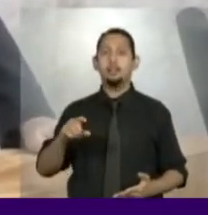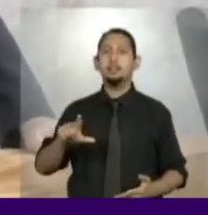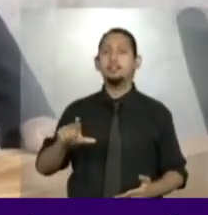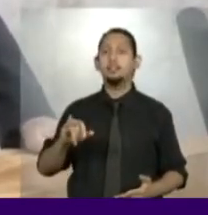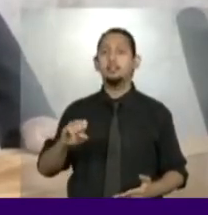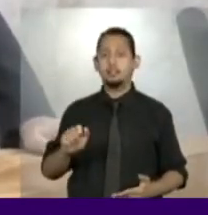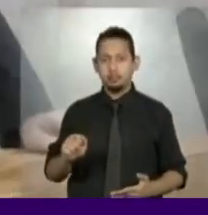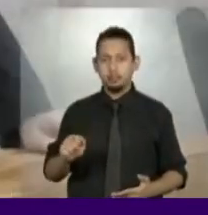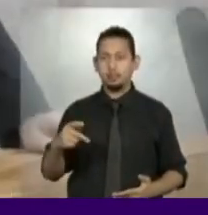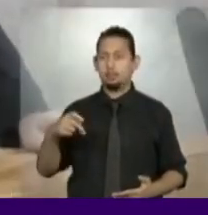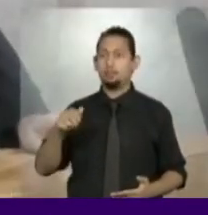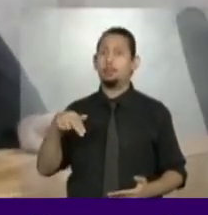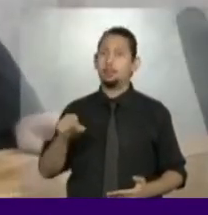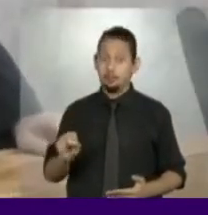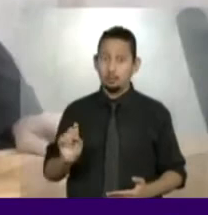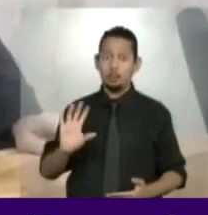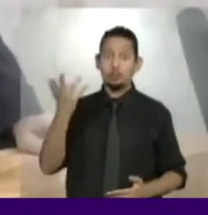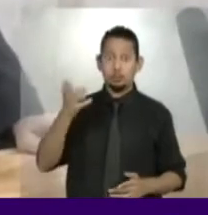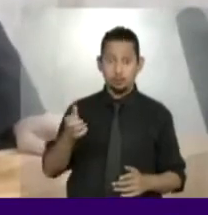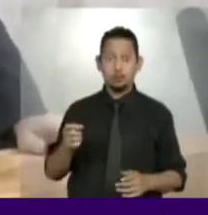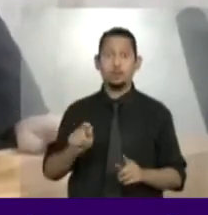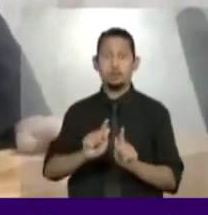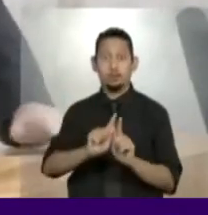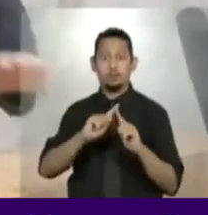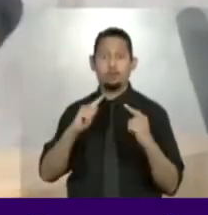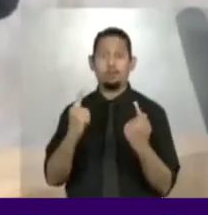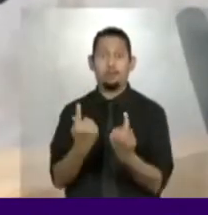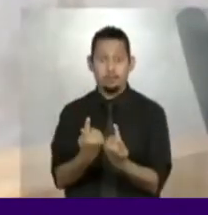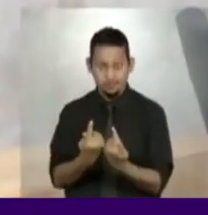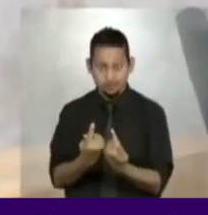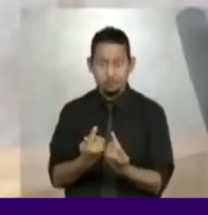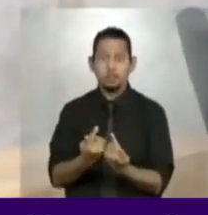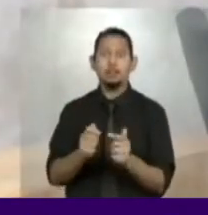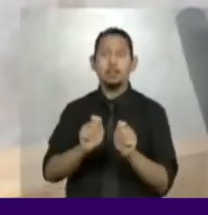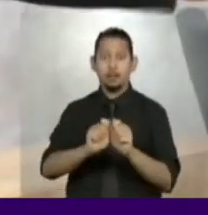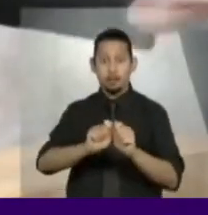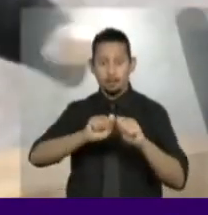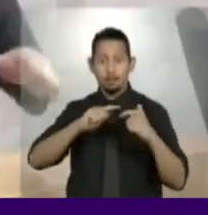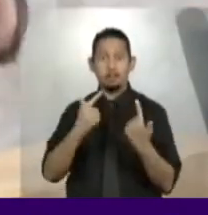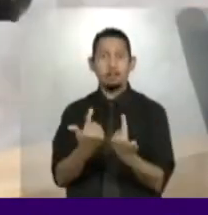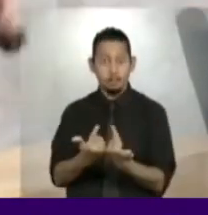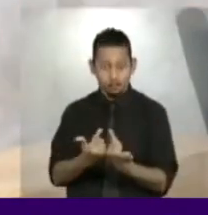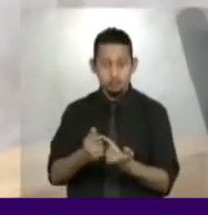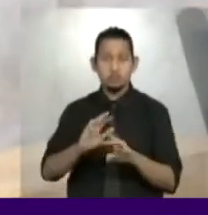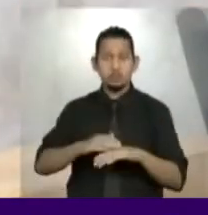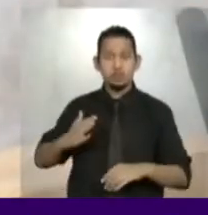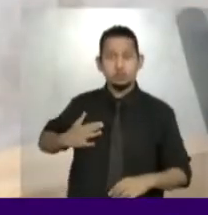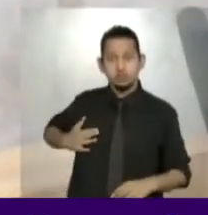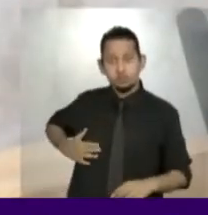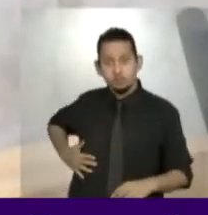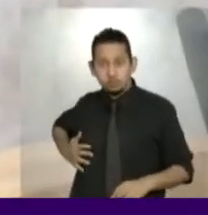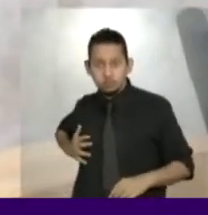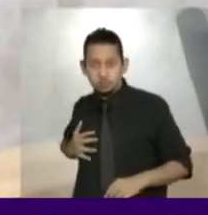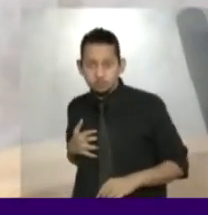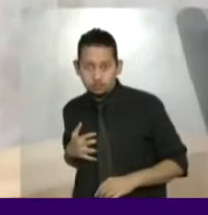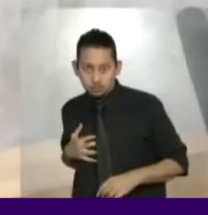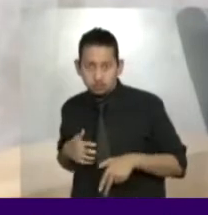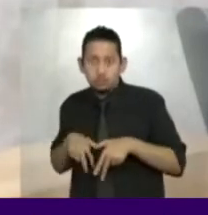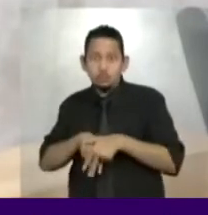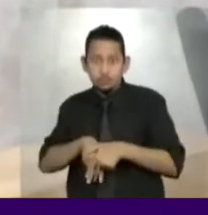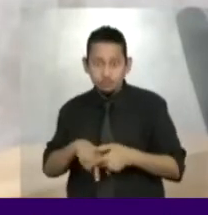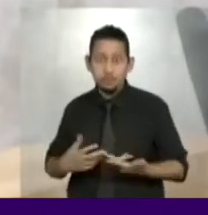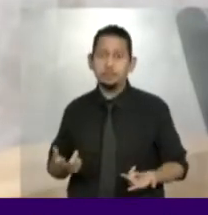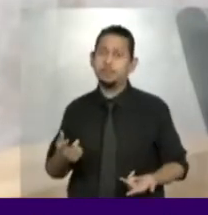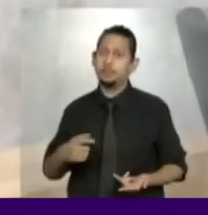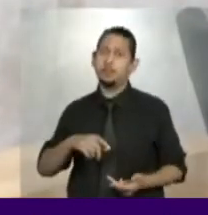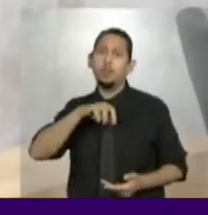sofreu um abuso sexual na Assembleia Legislativa na última semana, um fato horrível, horroroso, que teve inclusive